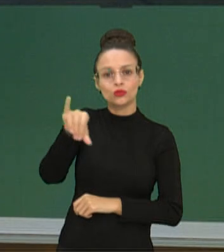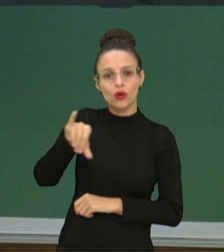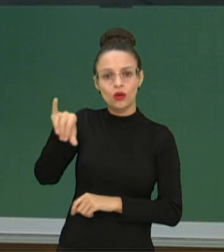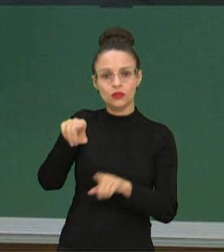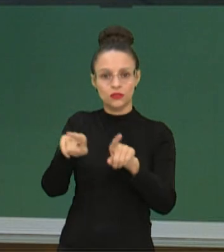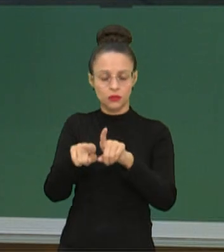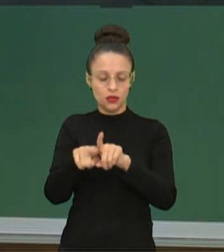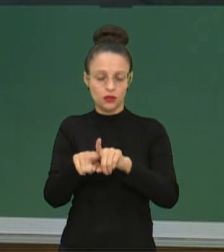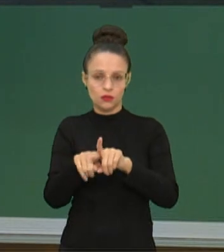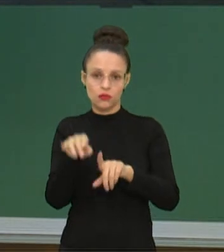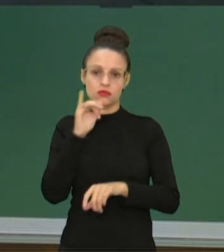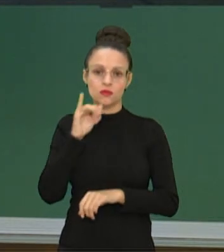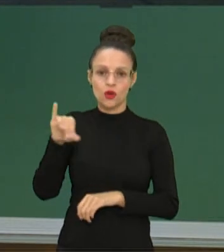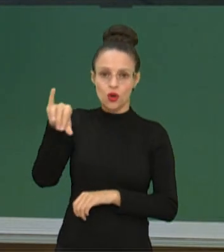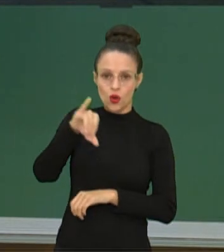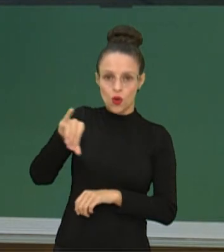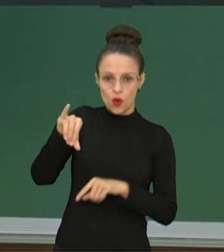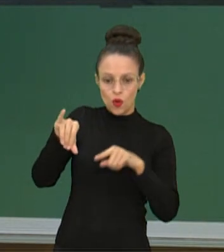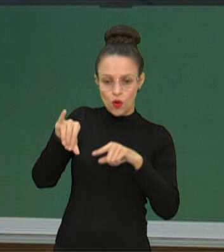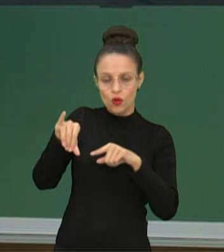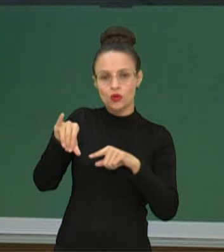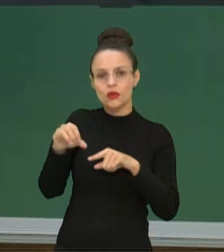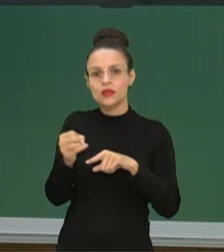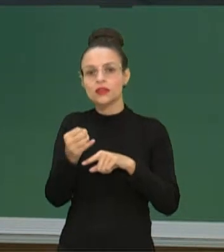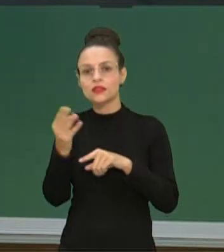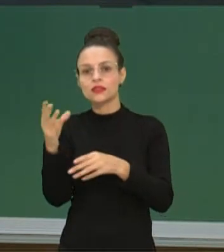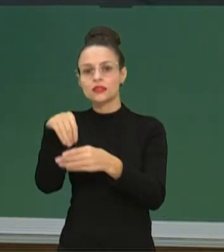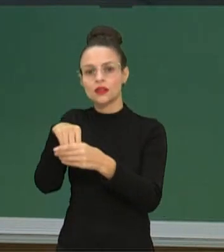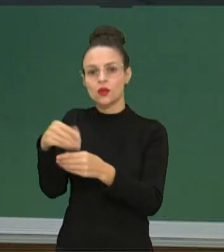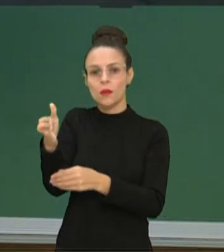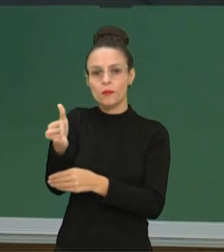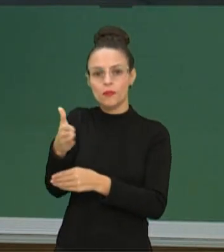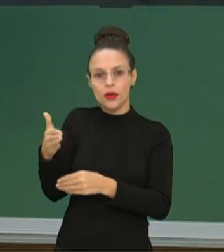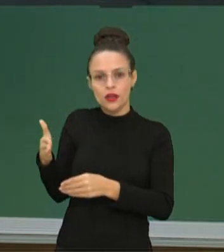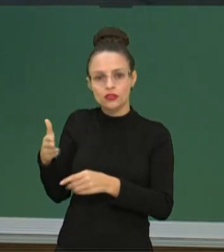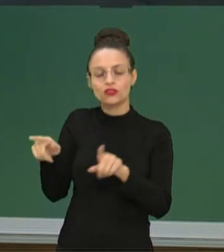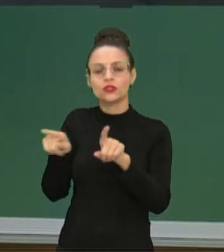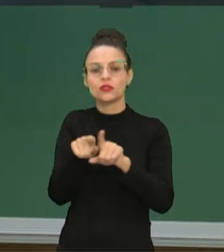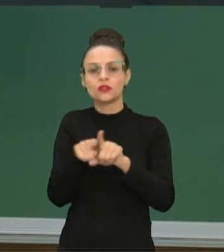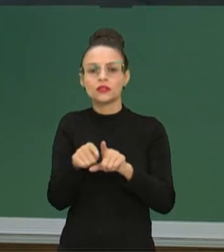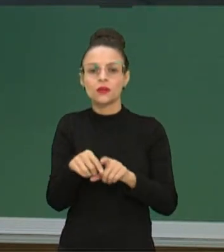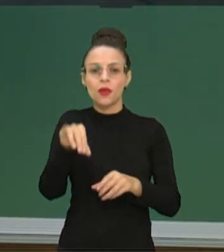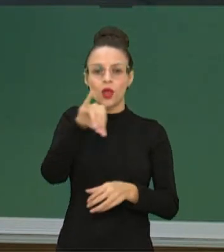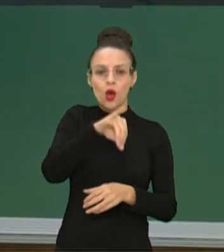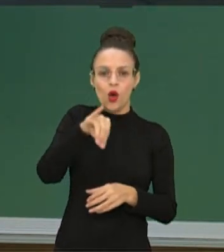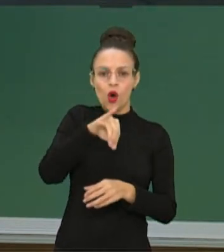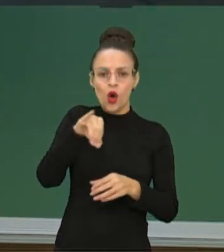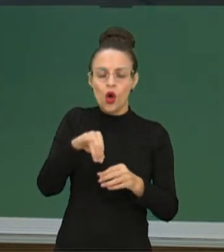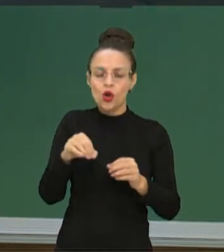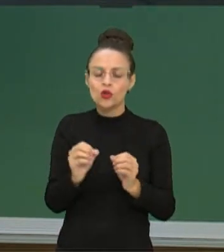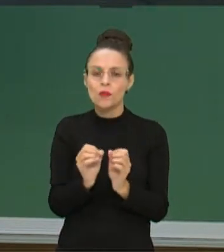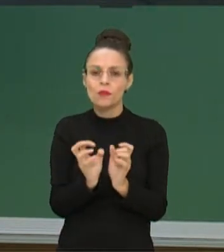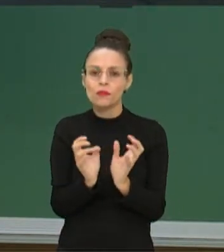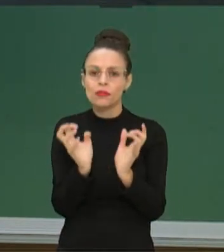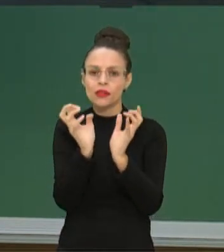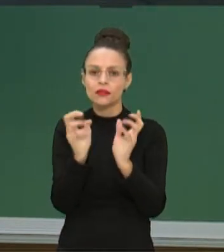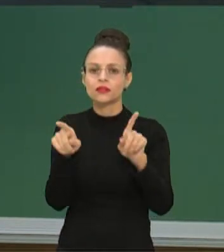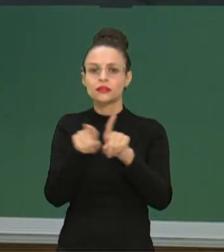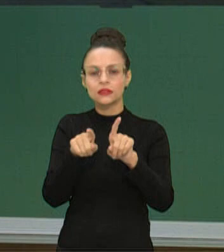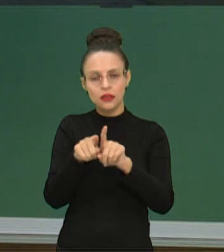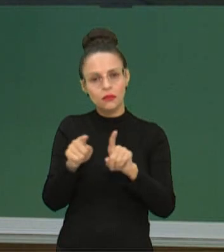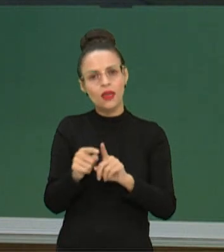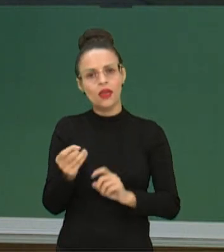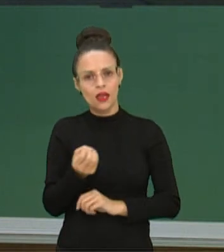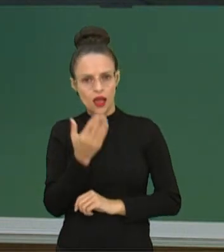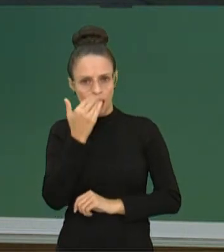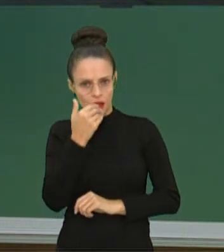exemplo, óleo, né, que se encontra em alguns peixes, mas também óleo de algumas plantas, tá? Todos esses alimentos também